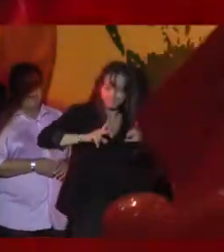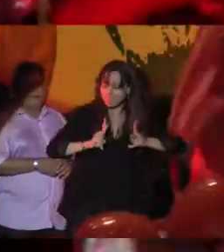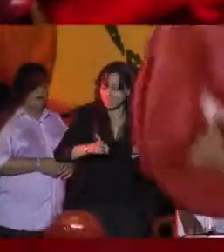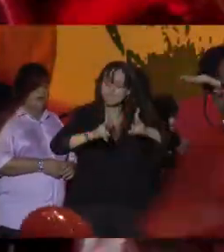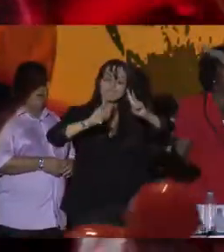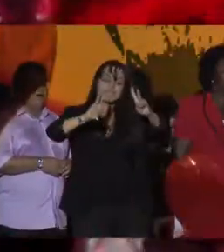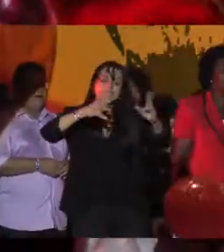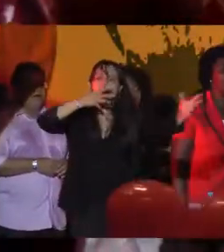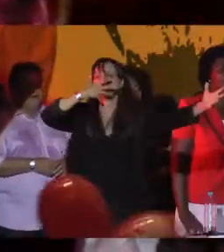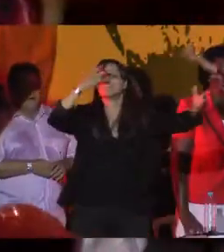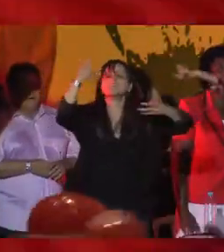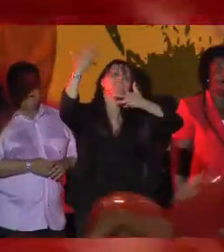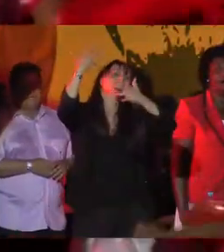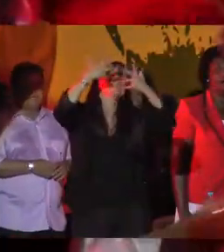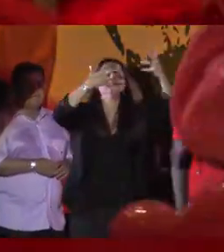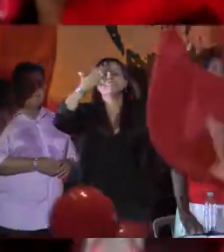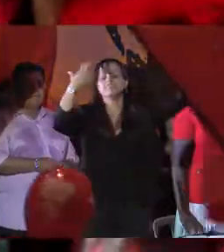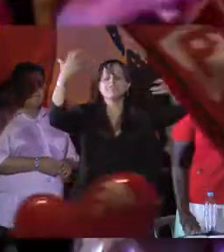Vem